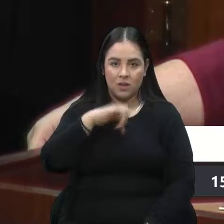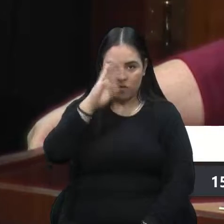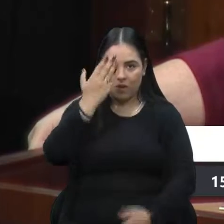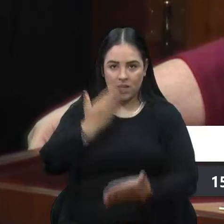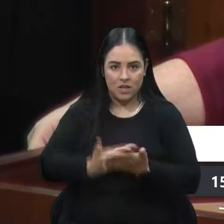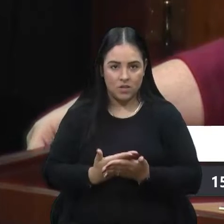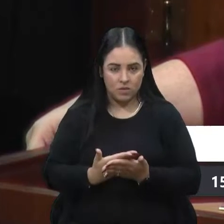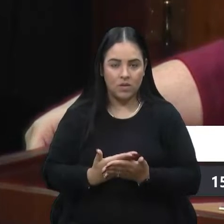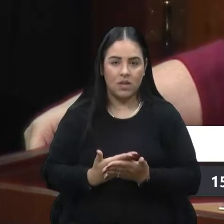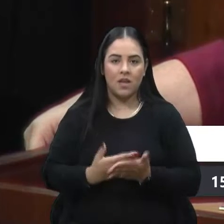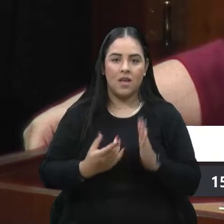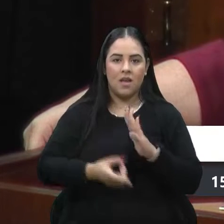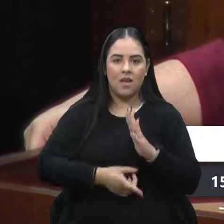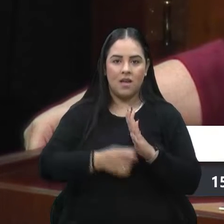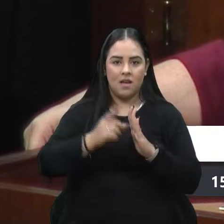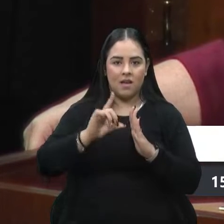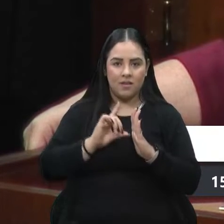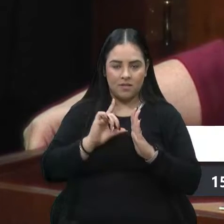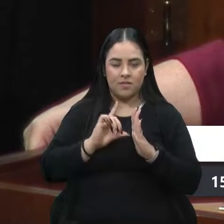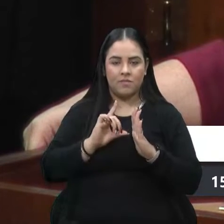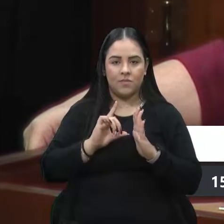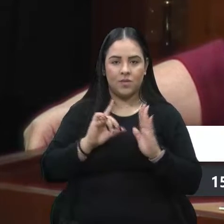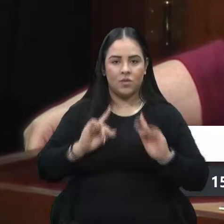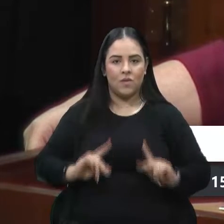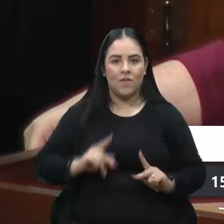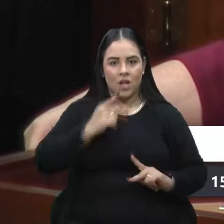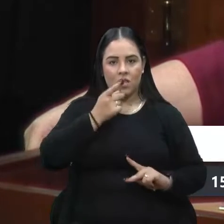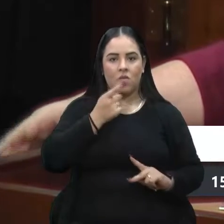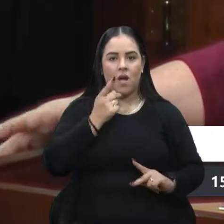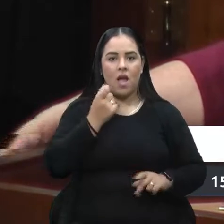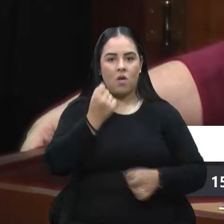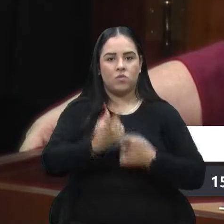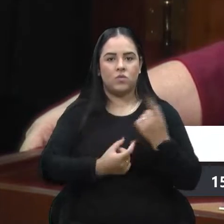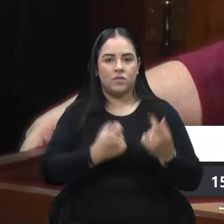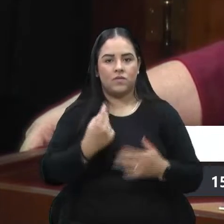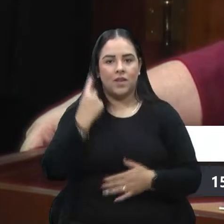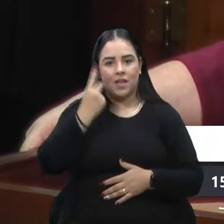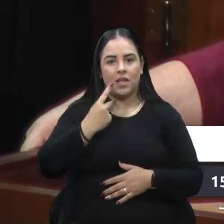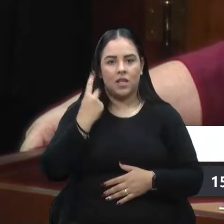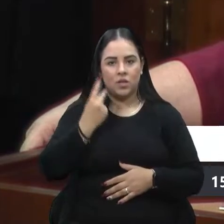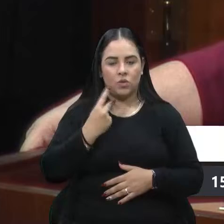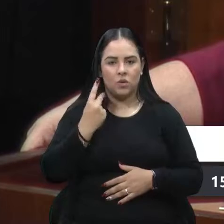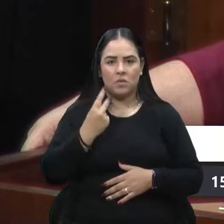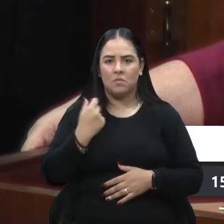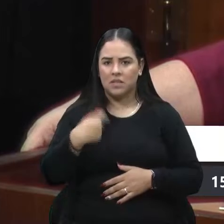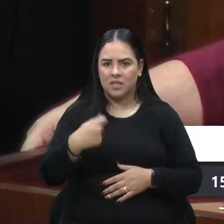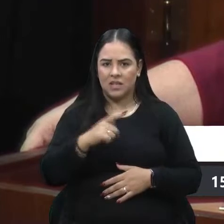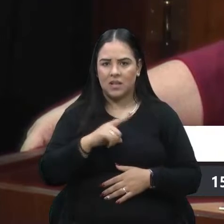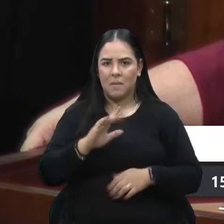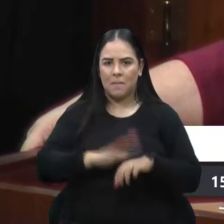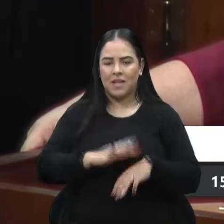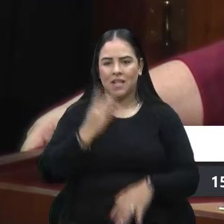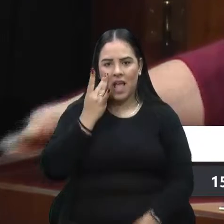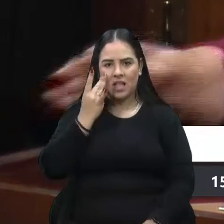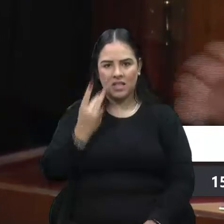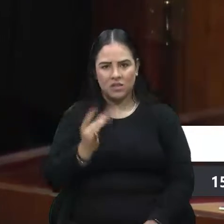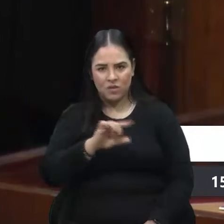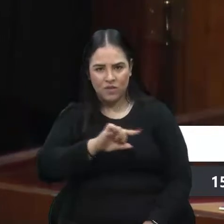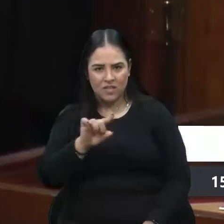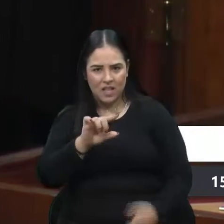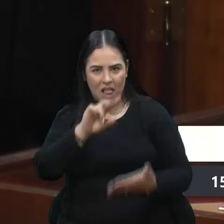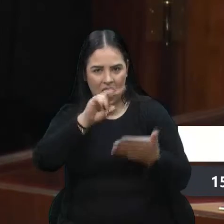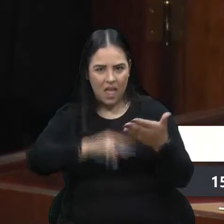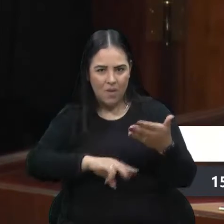me antecedeu, talvez aqui nessa tribuna, alguns vereadores, talvez deviam prestar mais atenção quando o senhor leu a moção. E eu